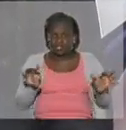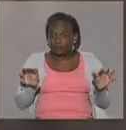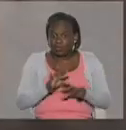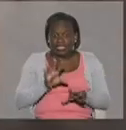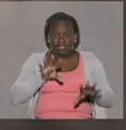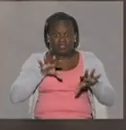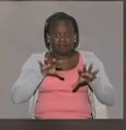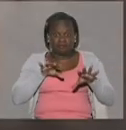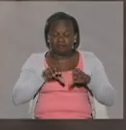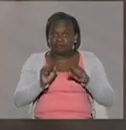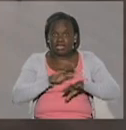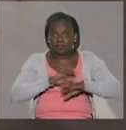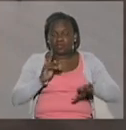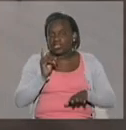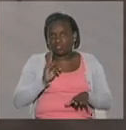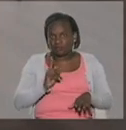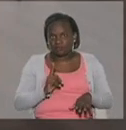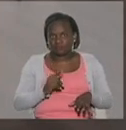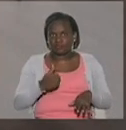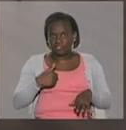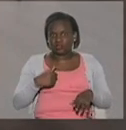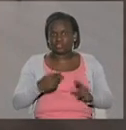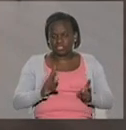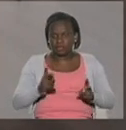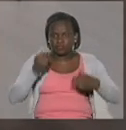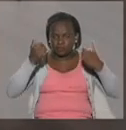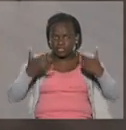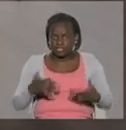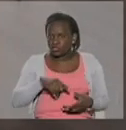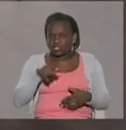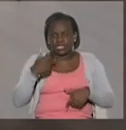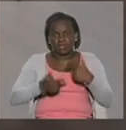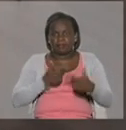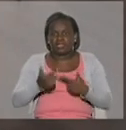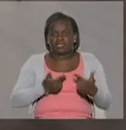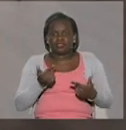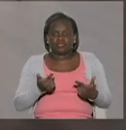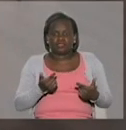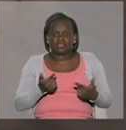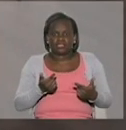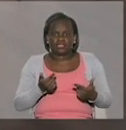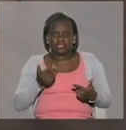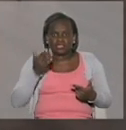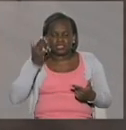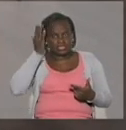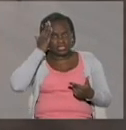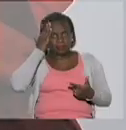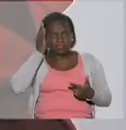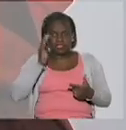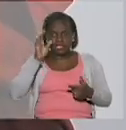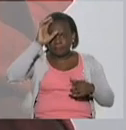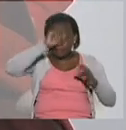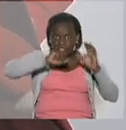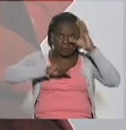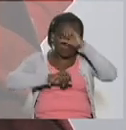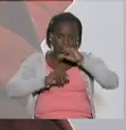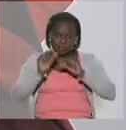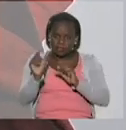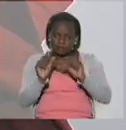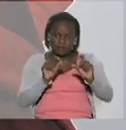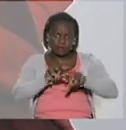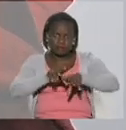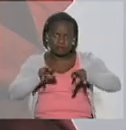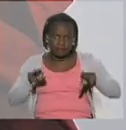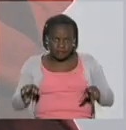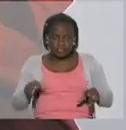pronto, não está fechado. Eu sempre digo que a gente não trabalha assim, saber, são saberes, né? Porque